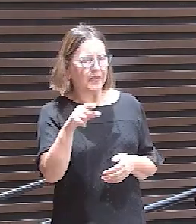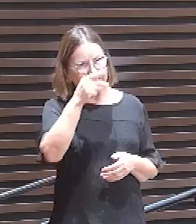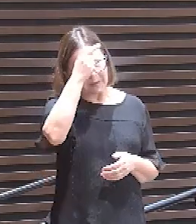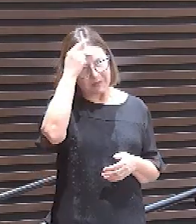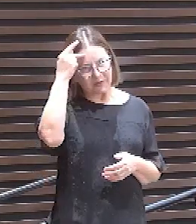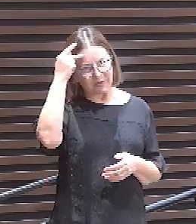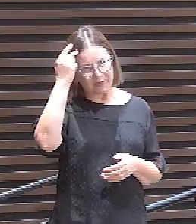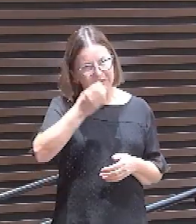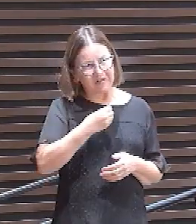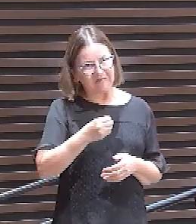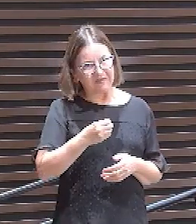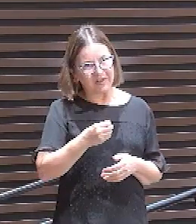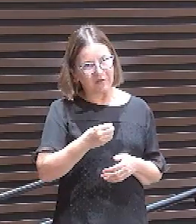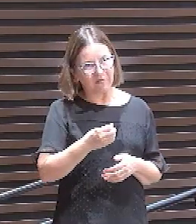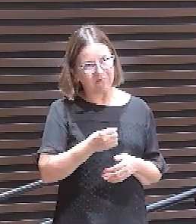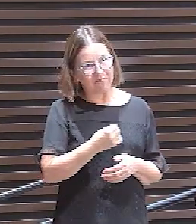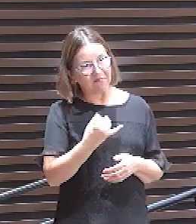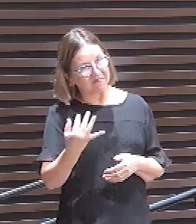X anos